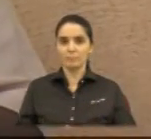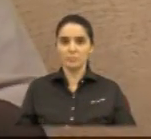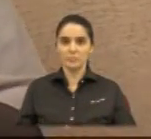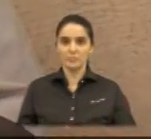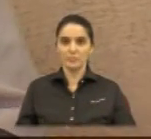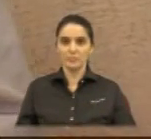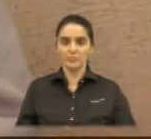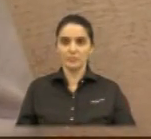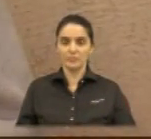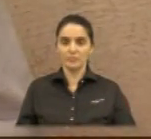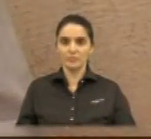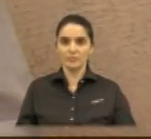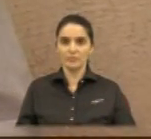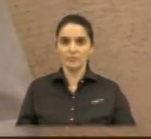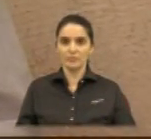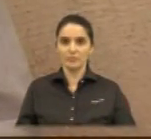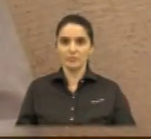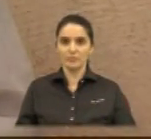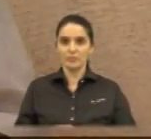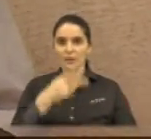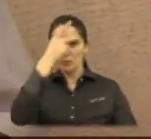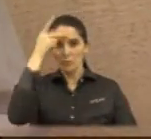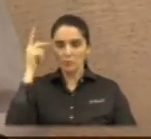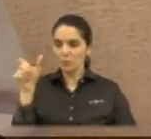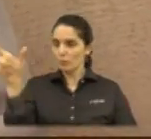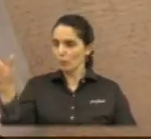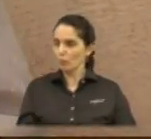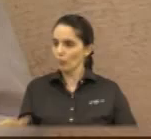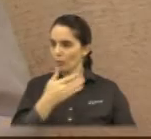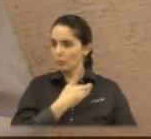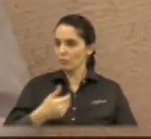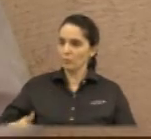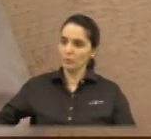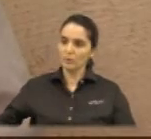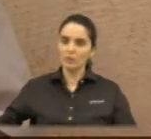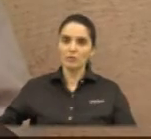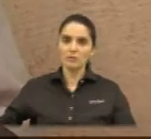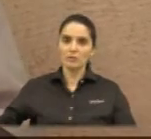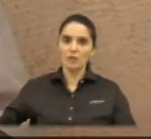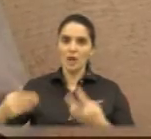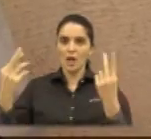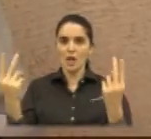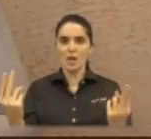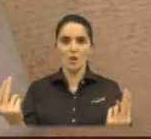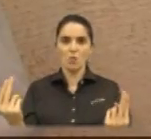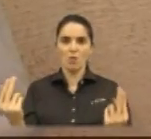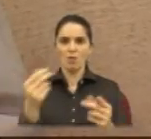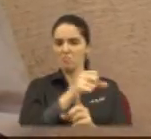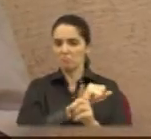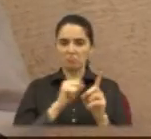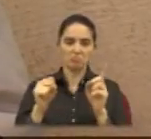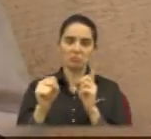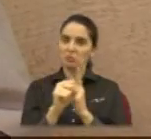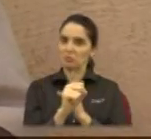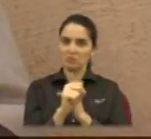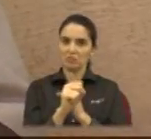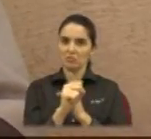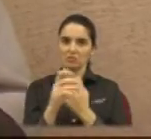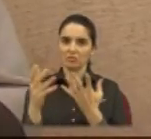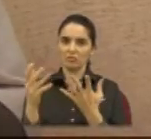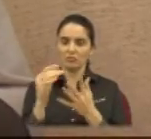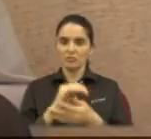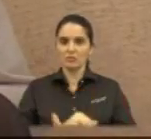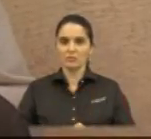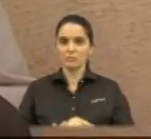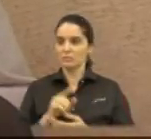semelhança do nosso pensamento, da nossa conduta, da sociedade, entendeu? Então, não é